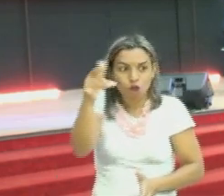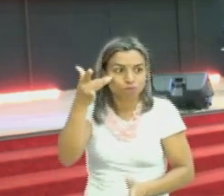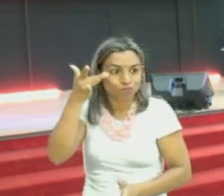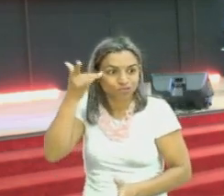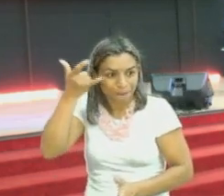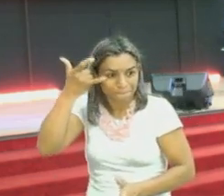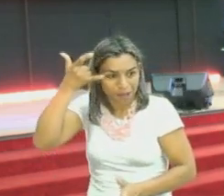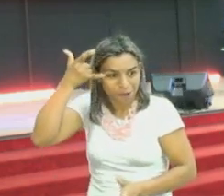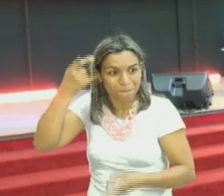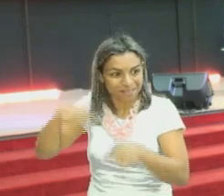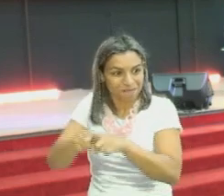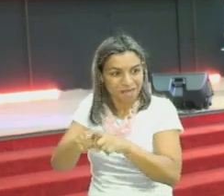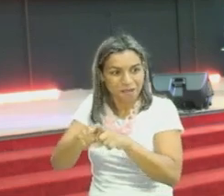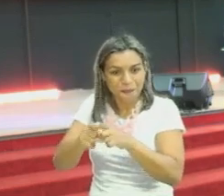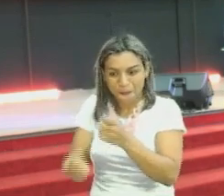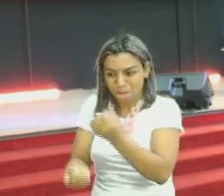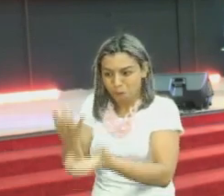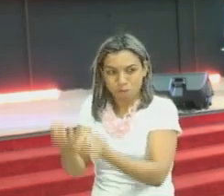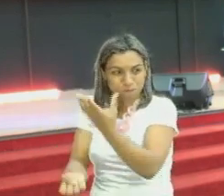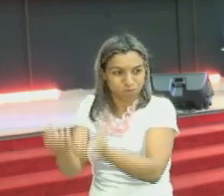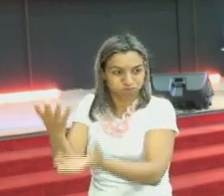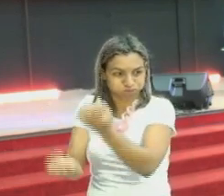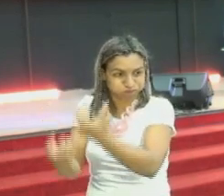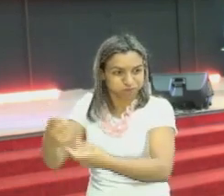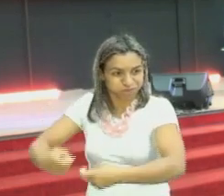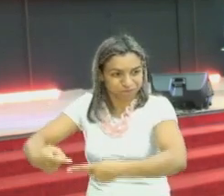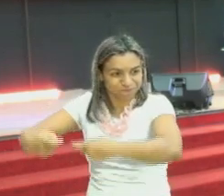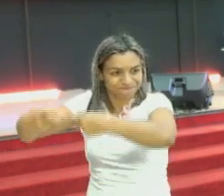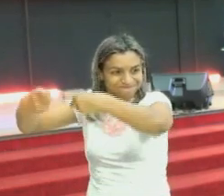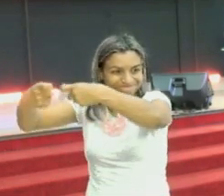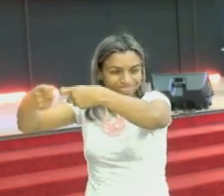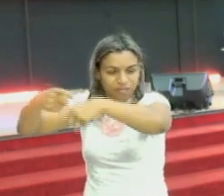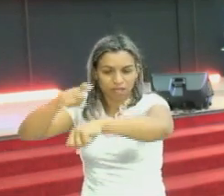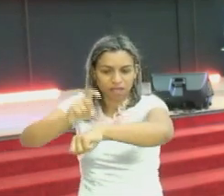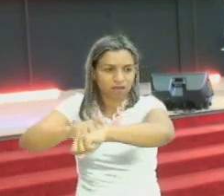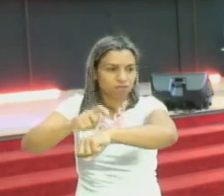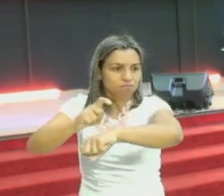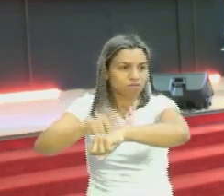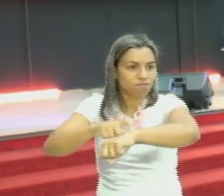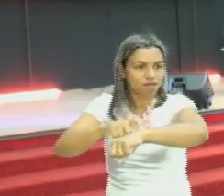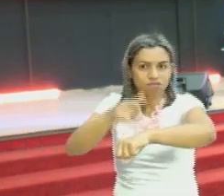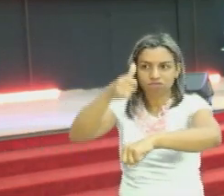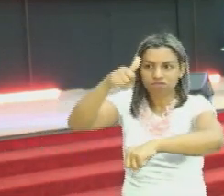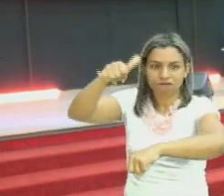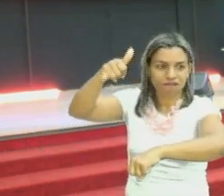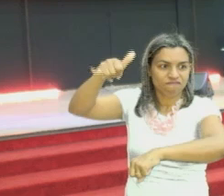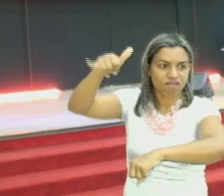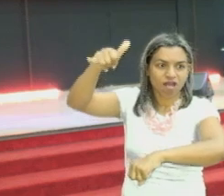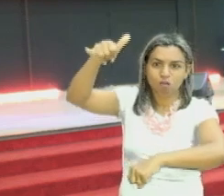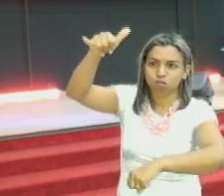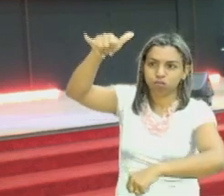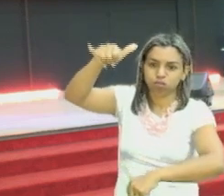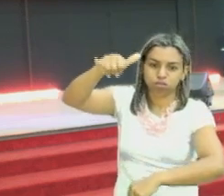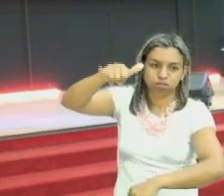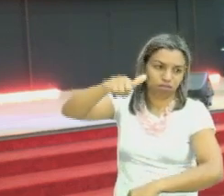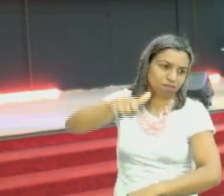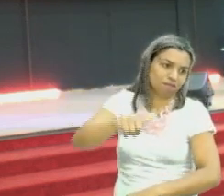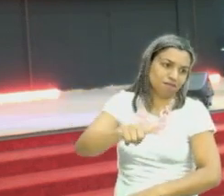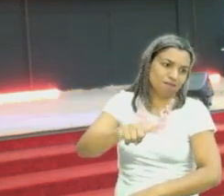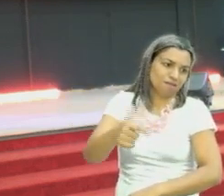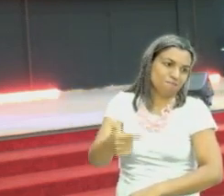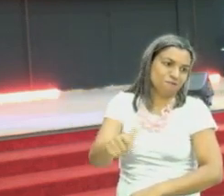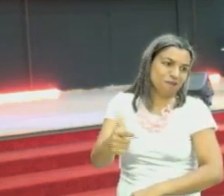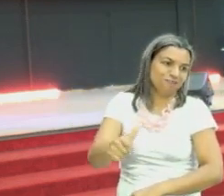bombardear os japoneses. No momento, seu avião perdeu altitude porque não tinha